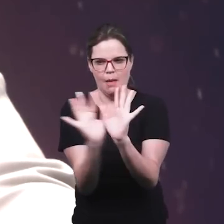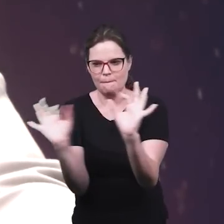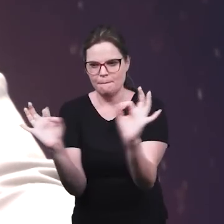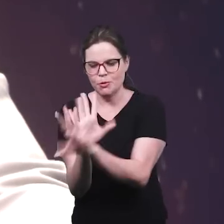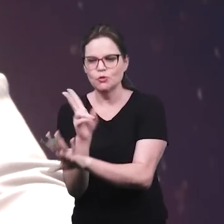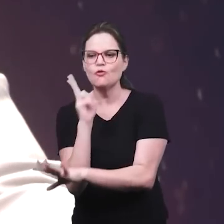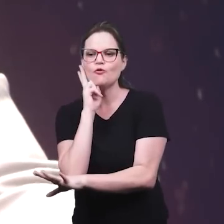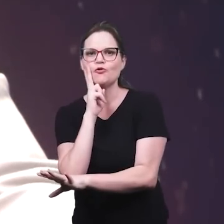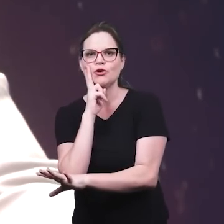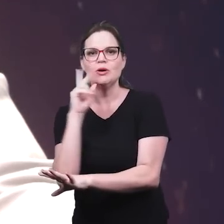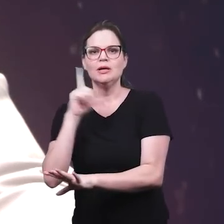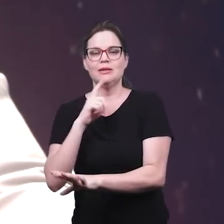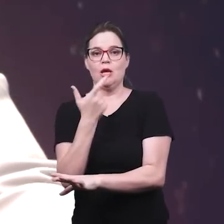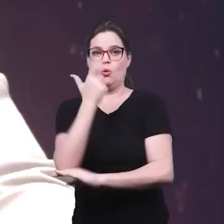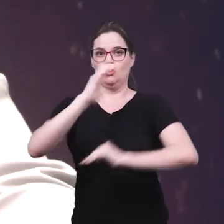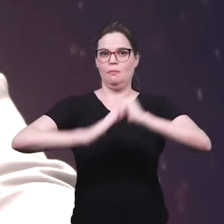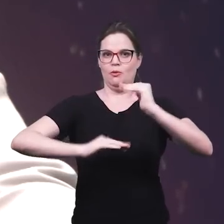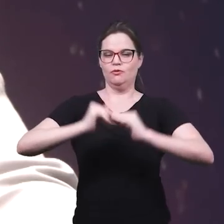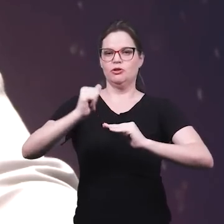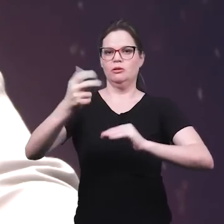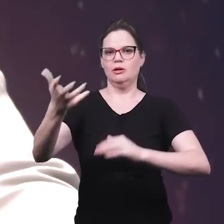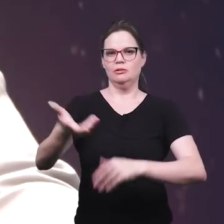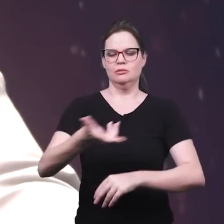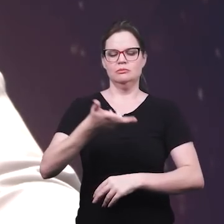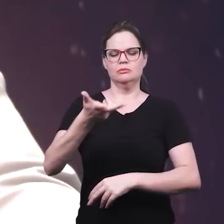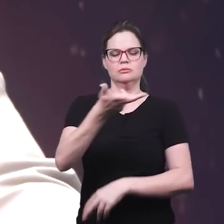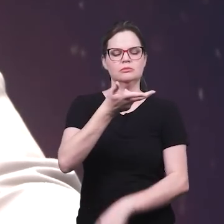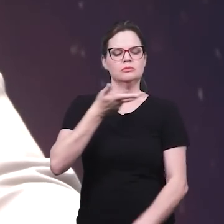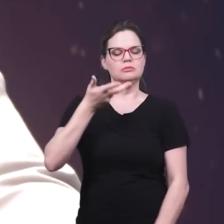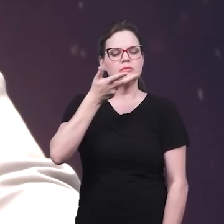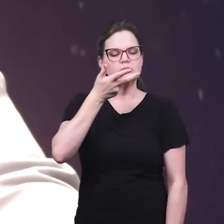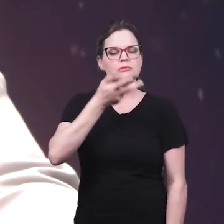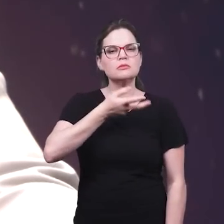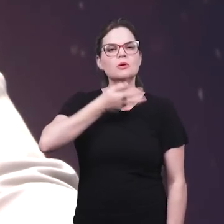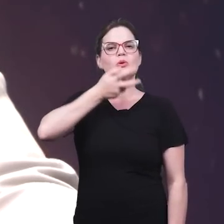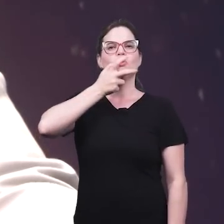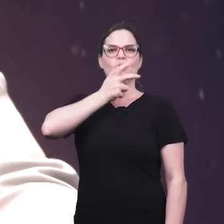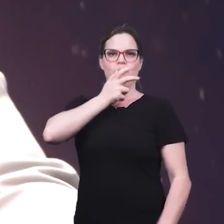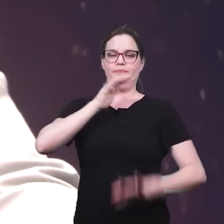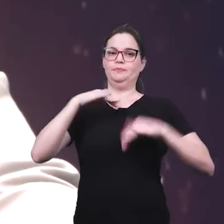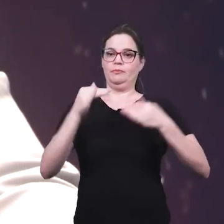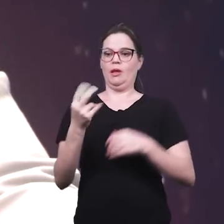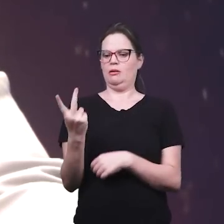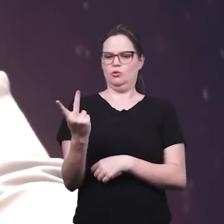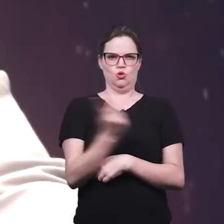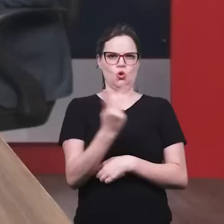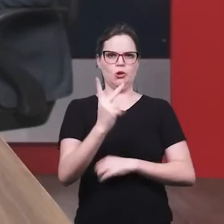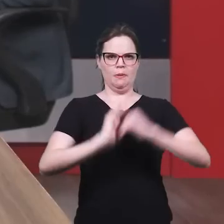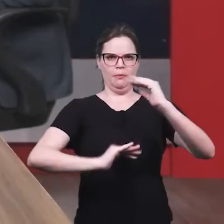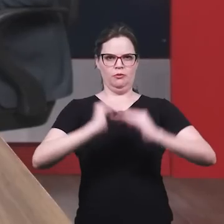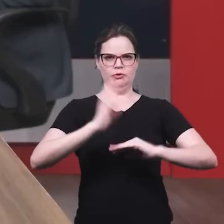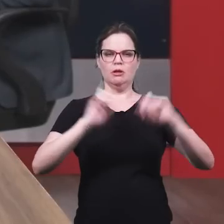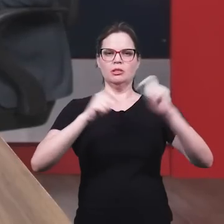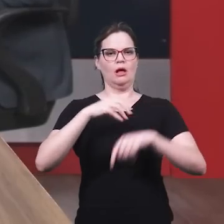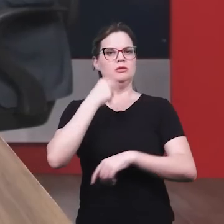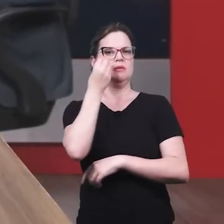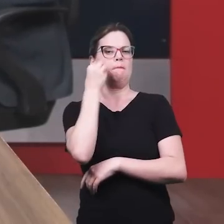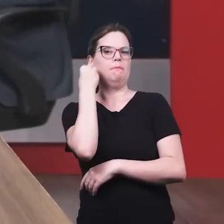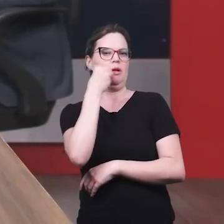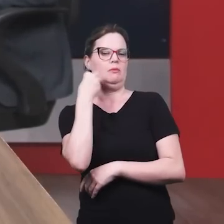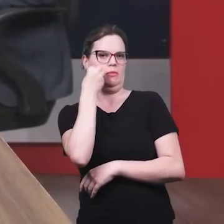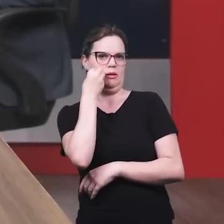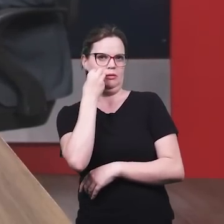apreciador, né? Mas ambos, eles testam o vinho da mesma forma. Eles primeiro, as etapas, assim, basicamente, a etapa